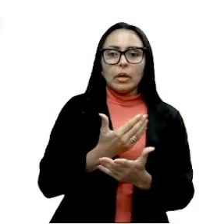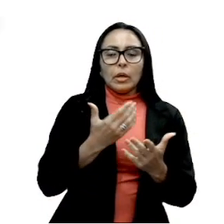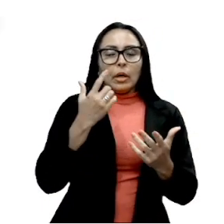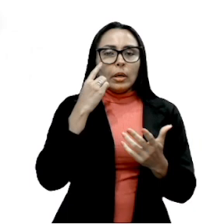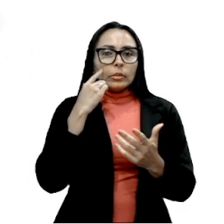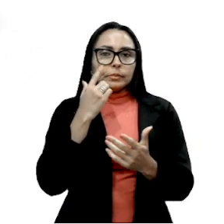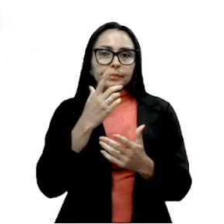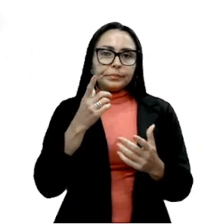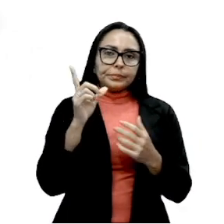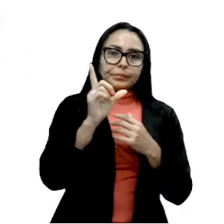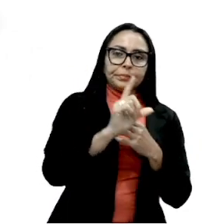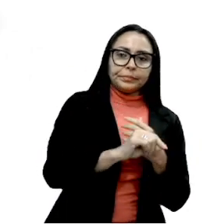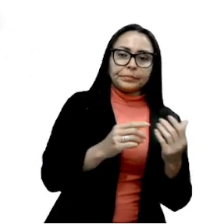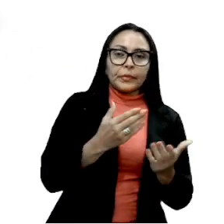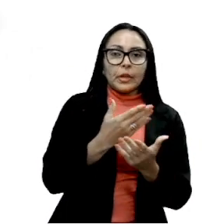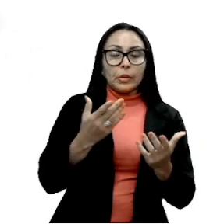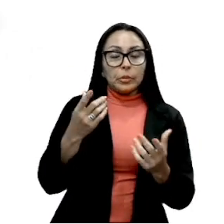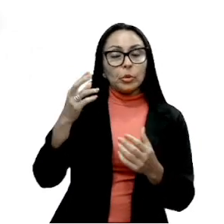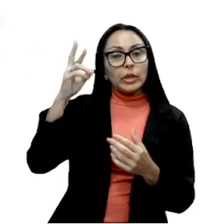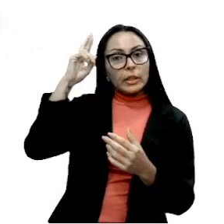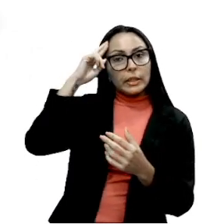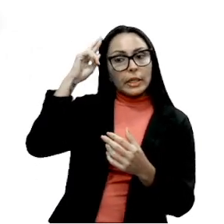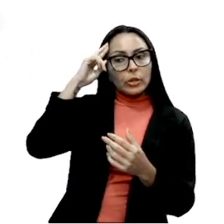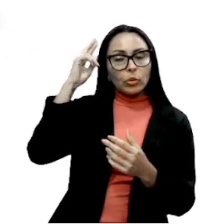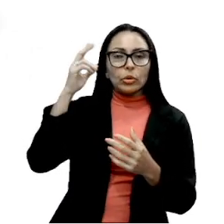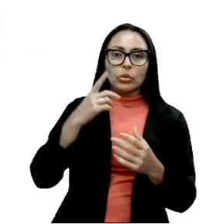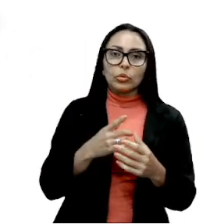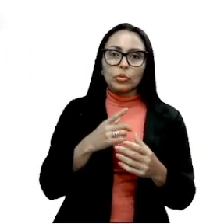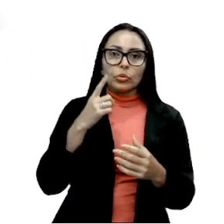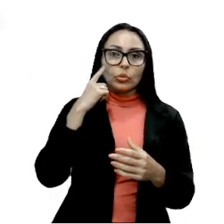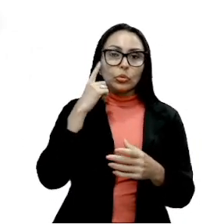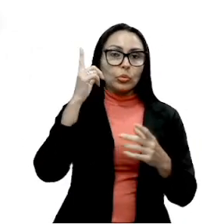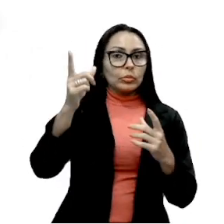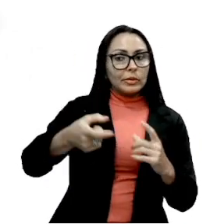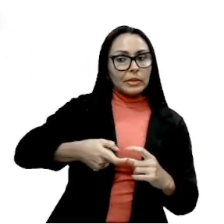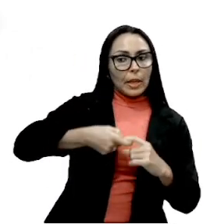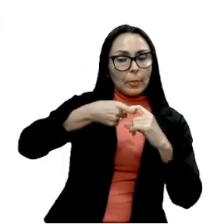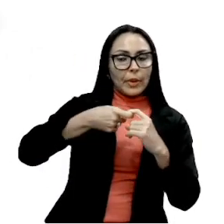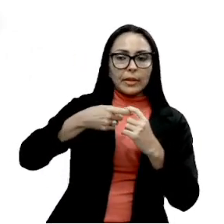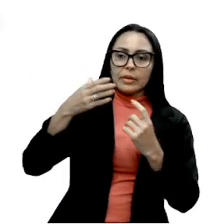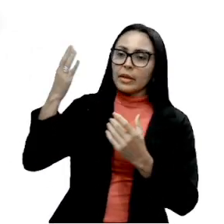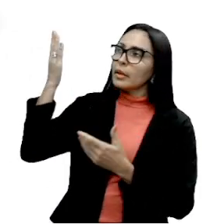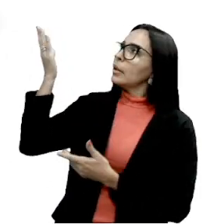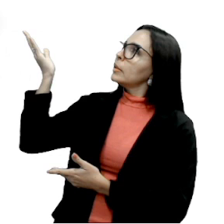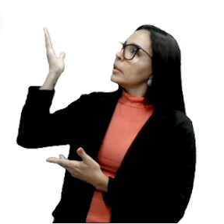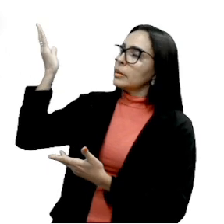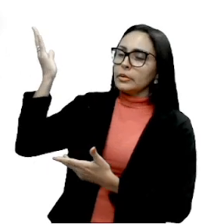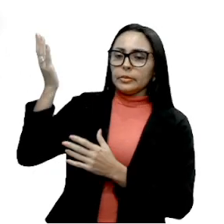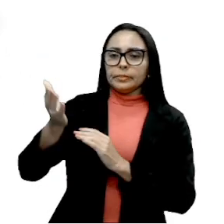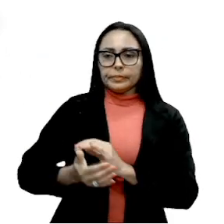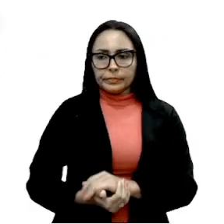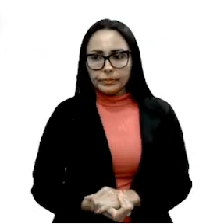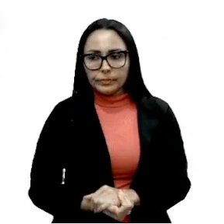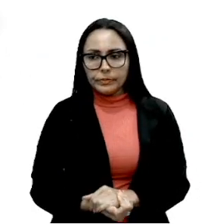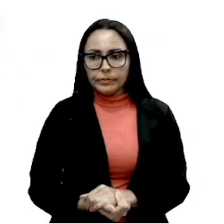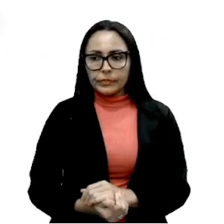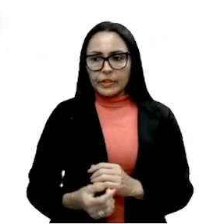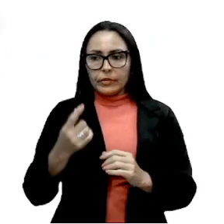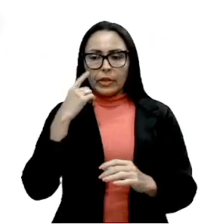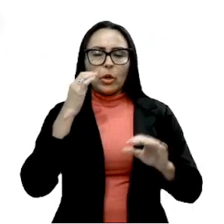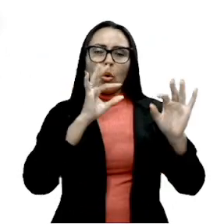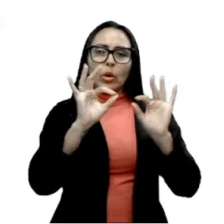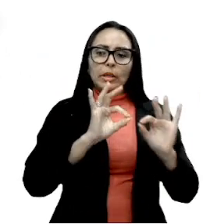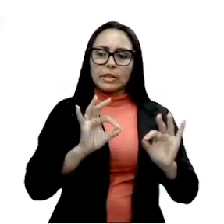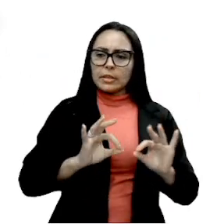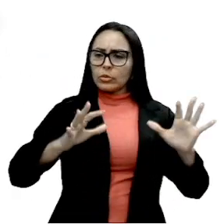Porque ele é o capitão do navio. Tudo depende dele, ele que vai fazer ele é o maestro dessa orquestra, ele que vai sincronizar todos os